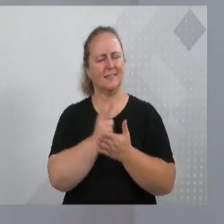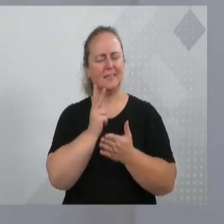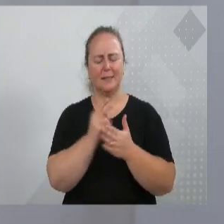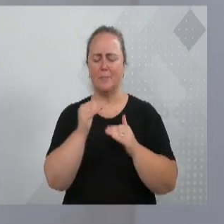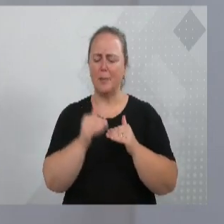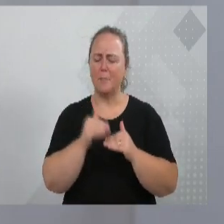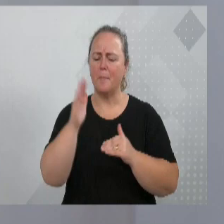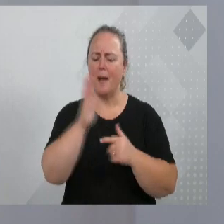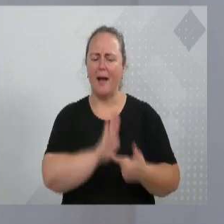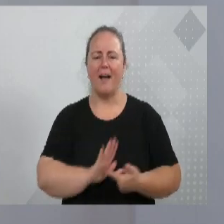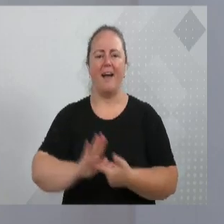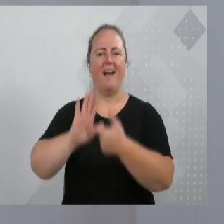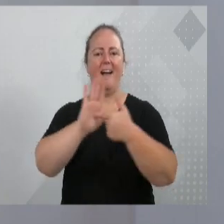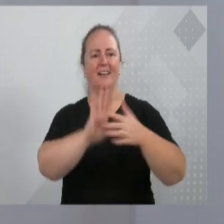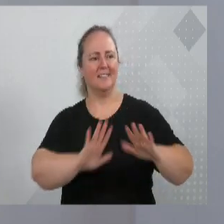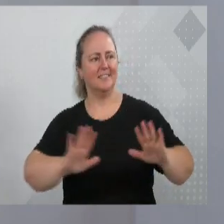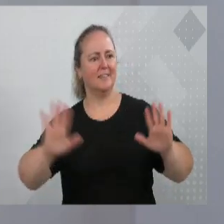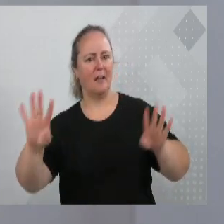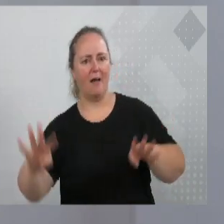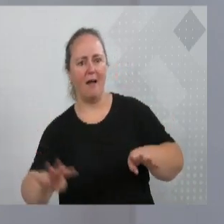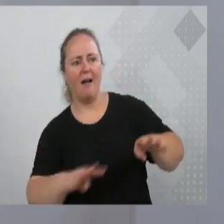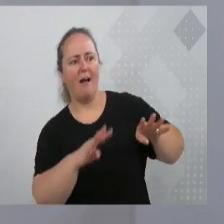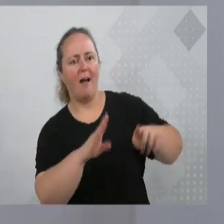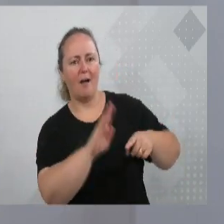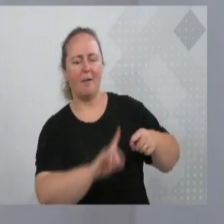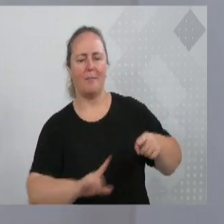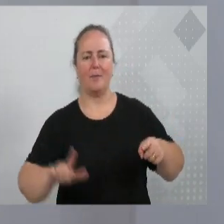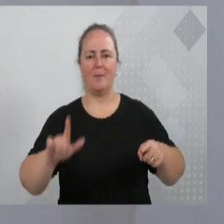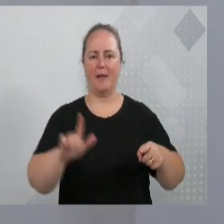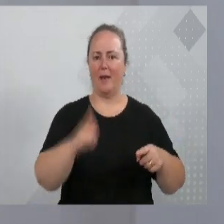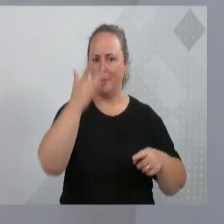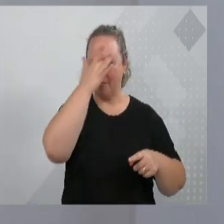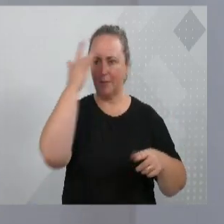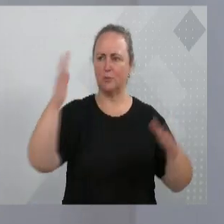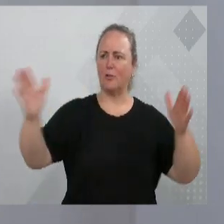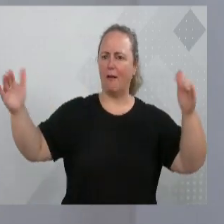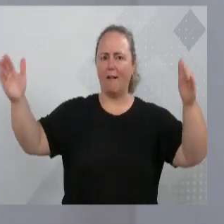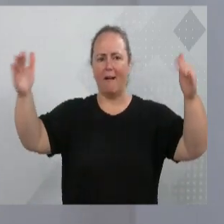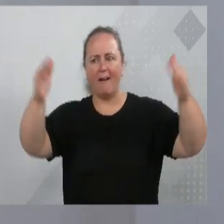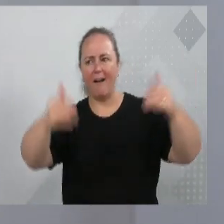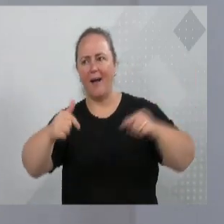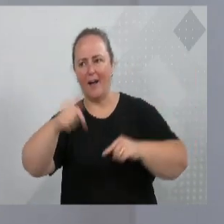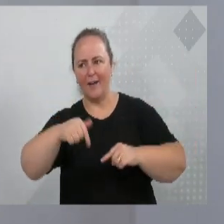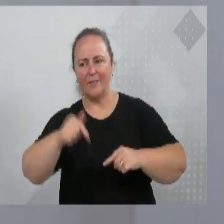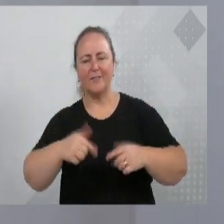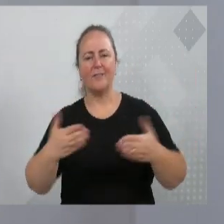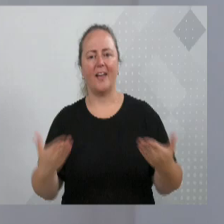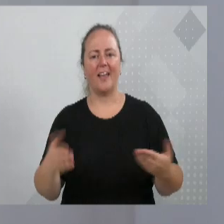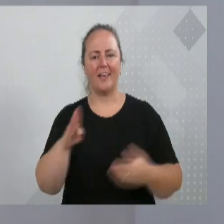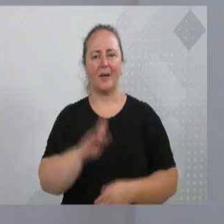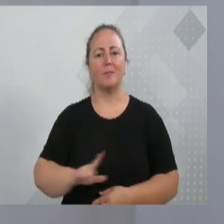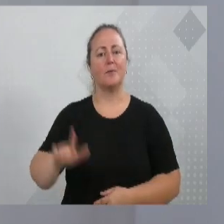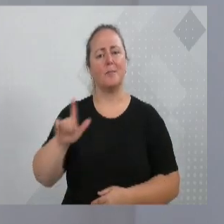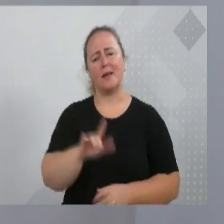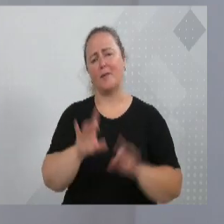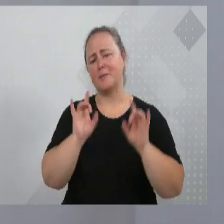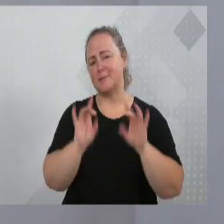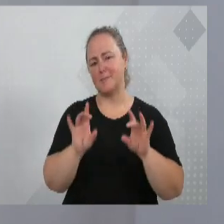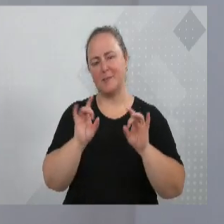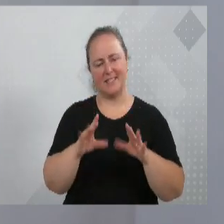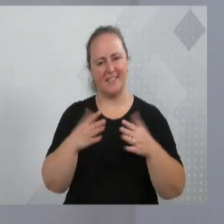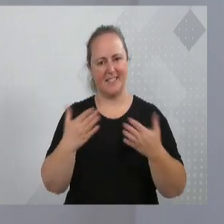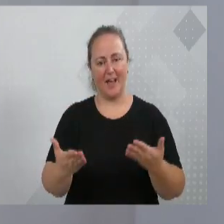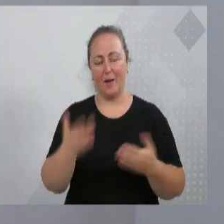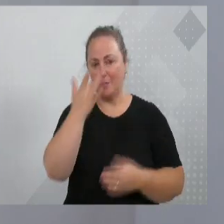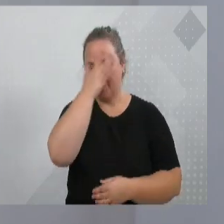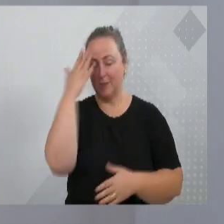Blumenau com muito orgulho para o Brasil então a gente chamar as pessoas para verem para cá até porque modéstia parte a nossa cidade é muito especial Então as pessoas que